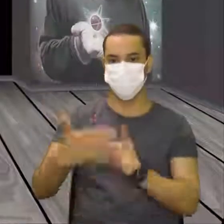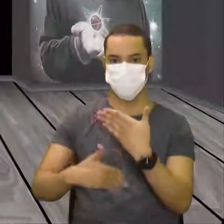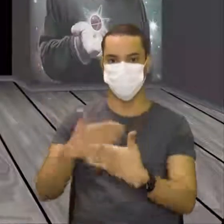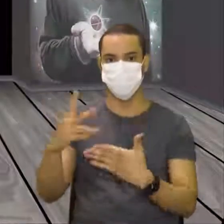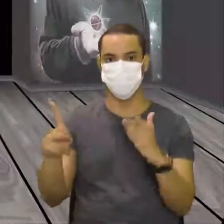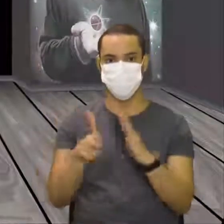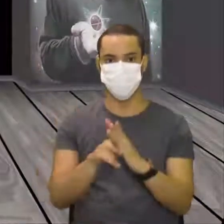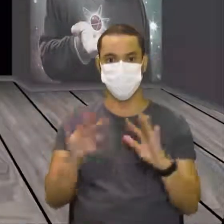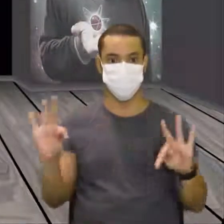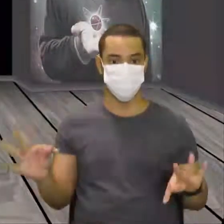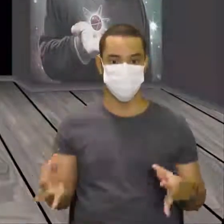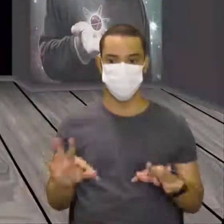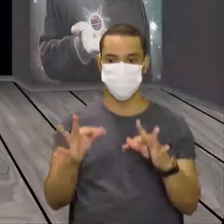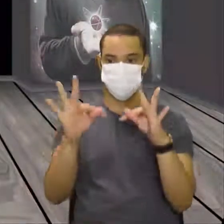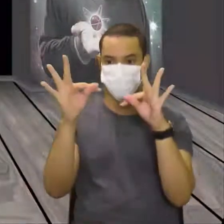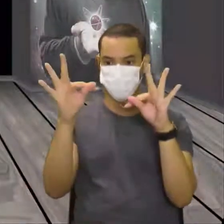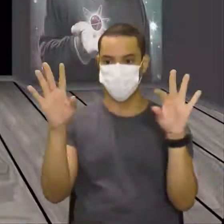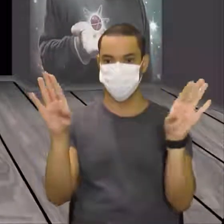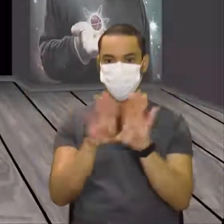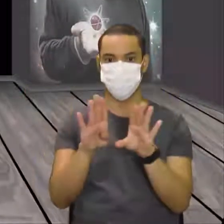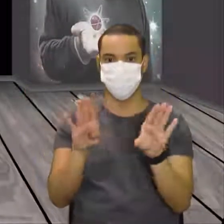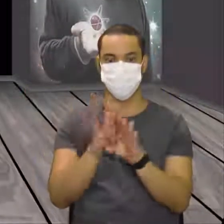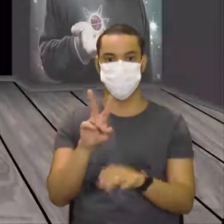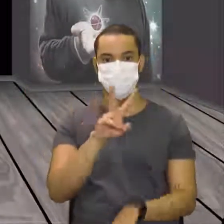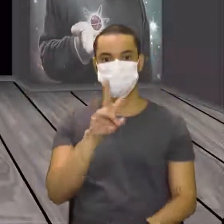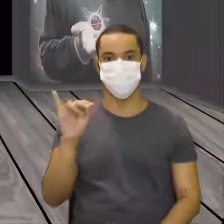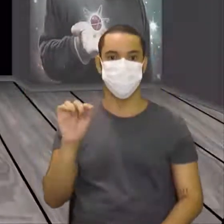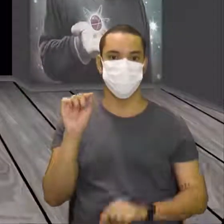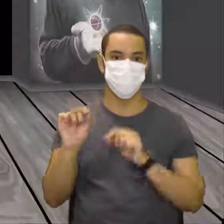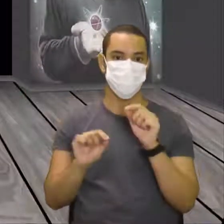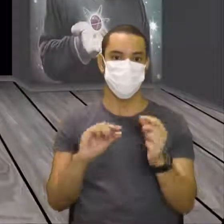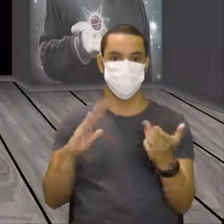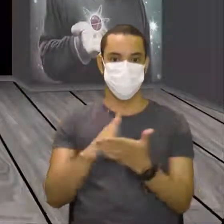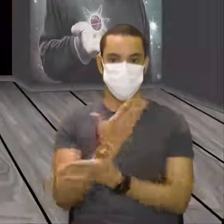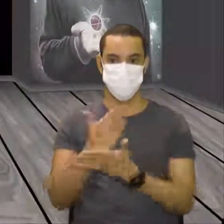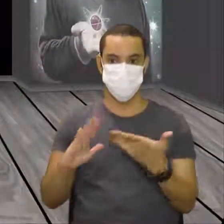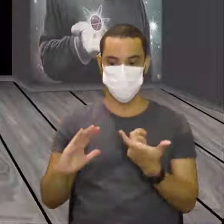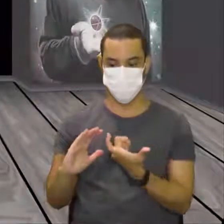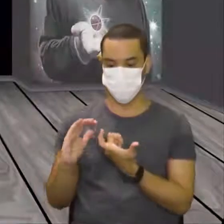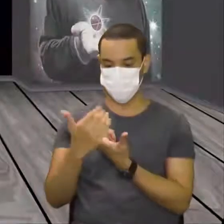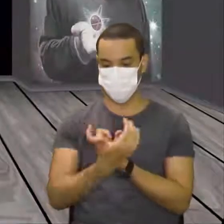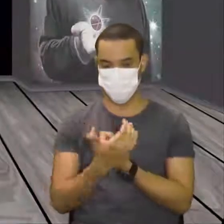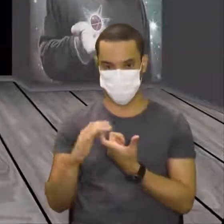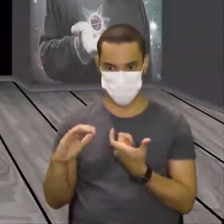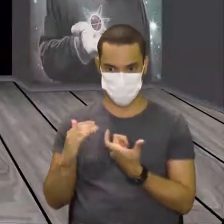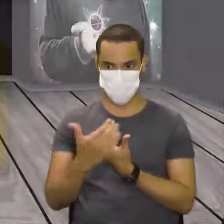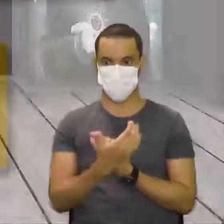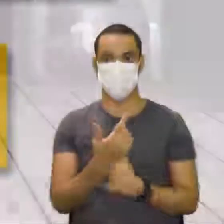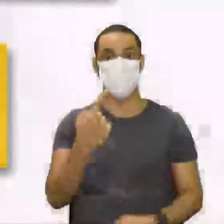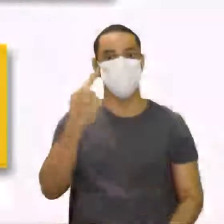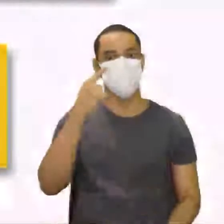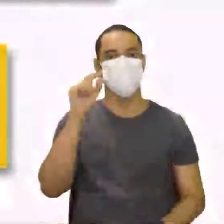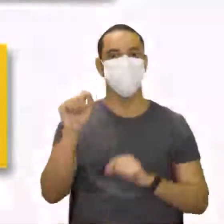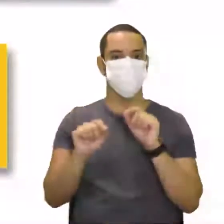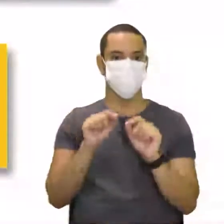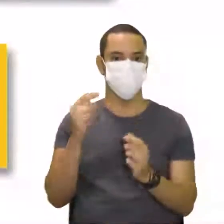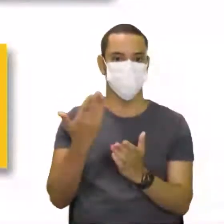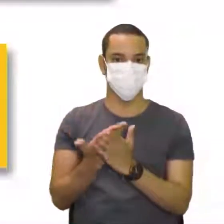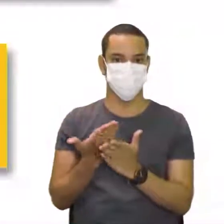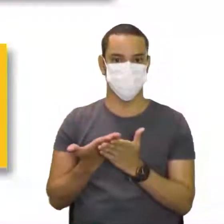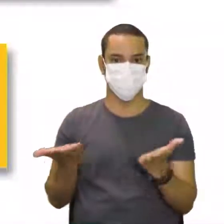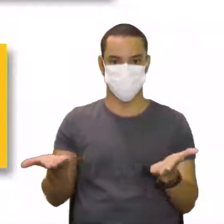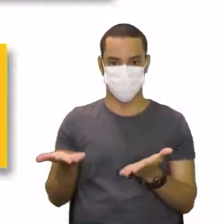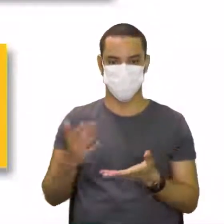da tecnologia e vamos colocar isso em alguns termos, ok? Então vamos lá ver o que nós vamos conversar hoje. Olha